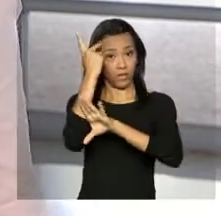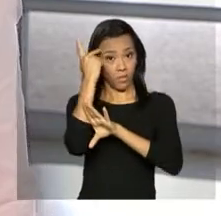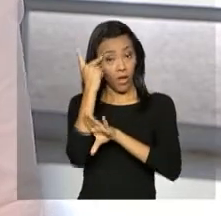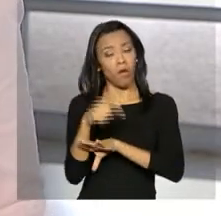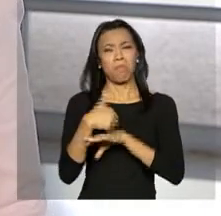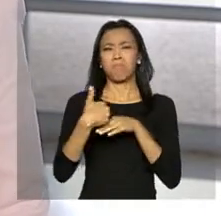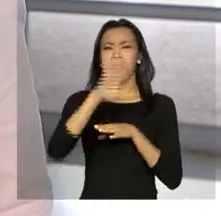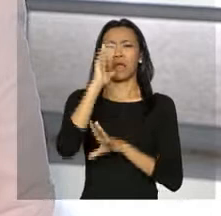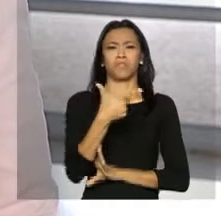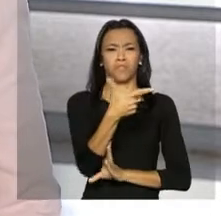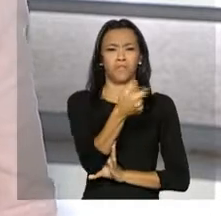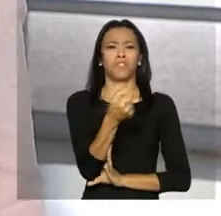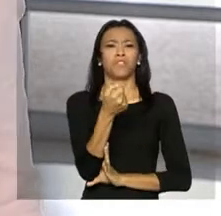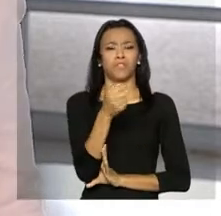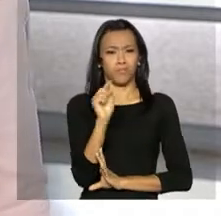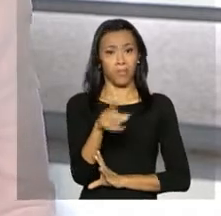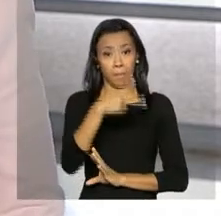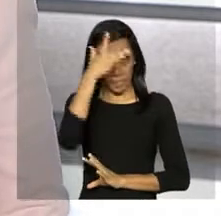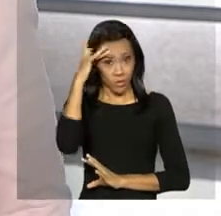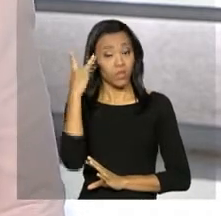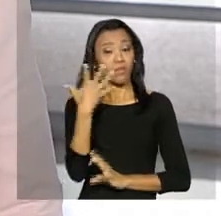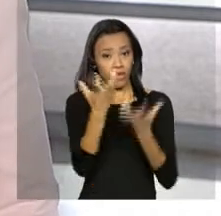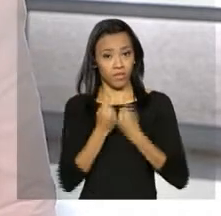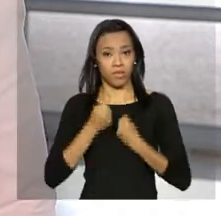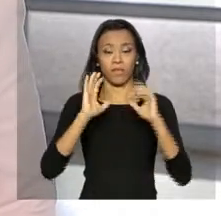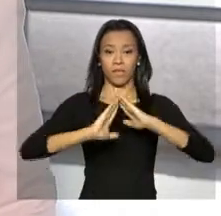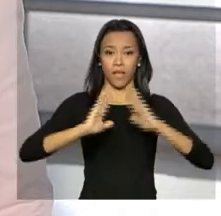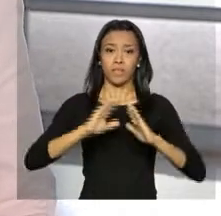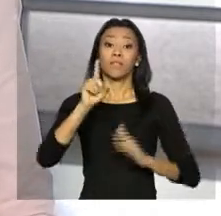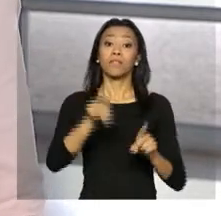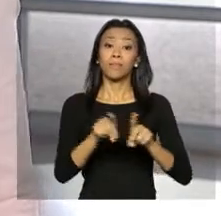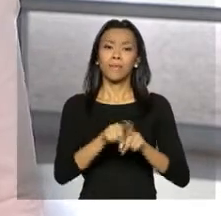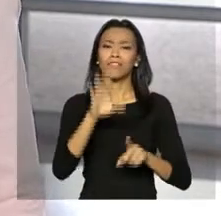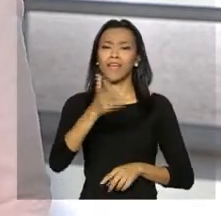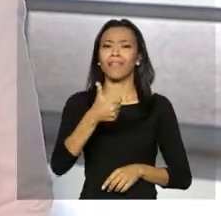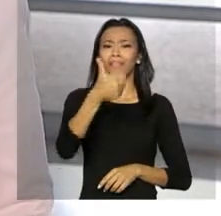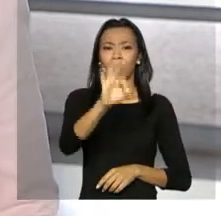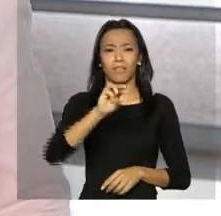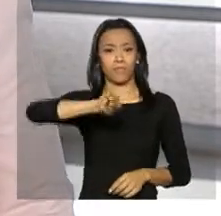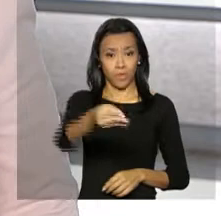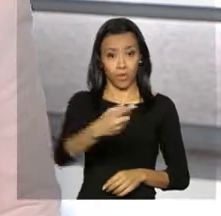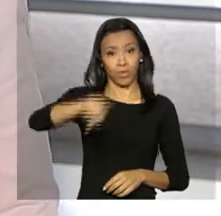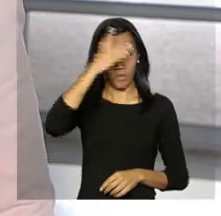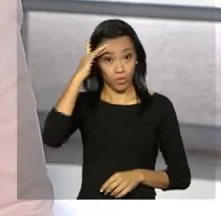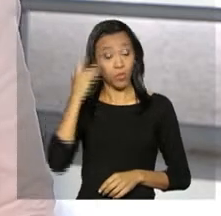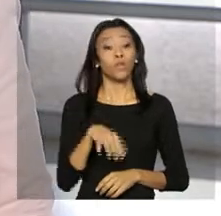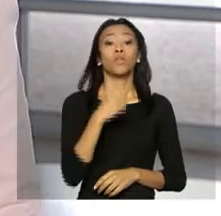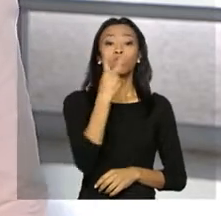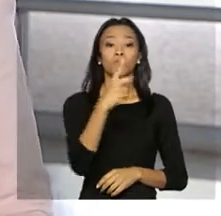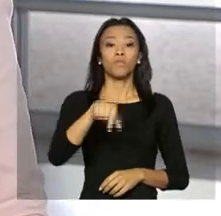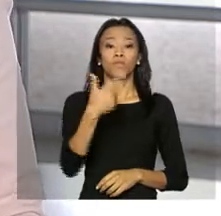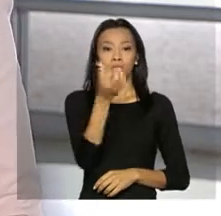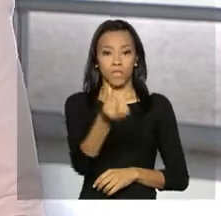de 20 mil pessoas. Desde 2003, o Minha Casa Minha Vida já beneficiou 10 milhões de pessoas, sendo que 2,6